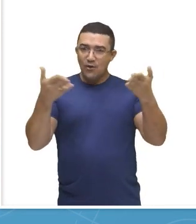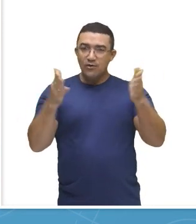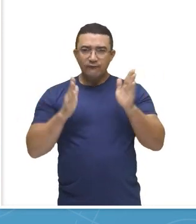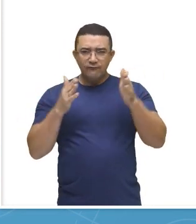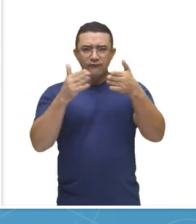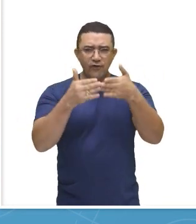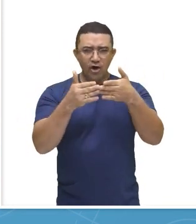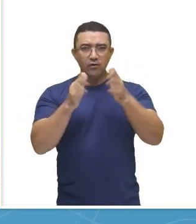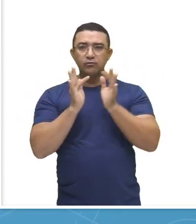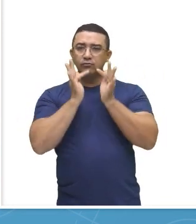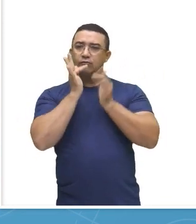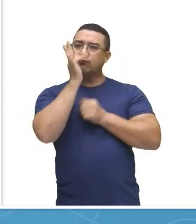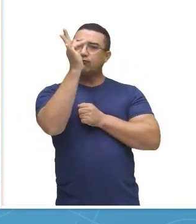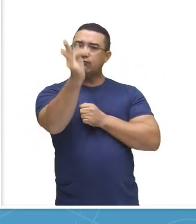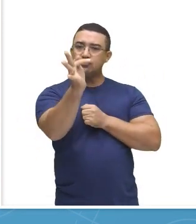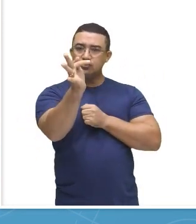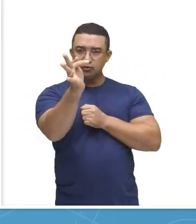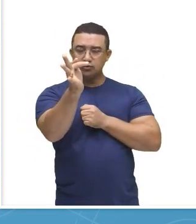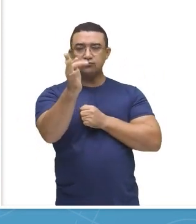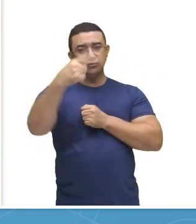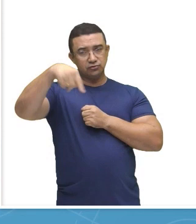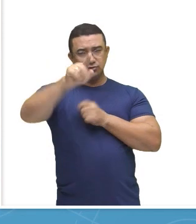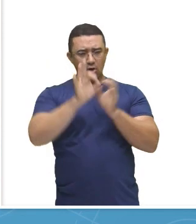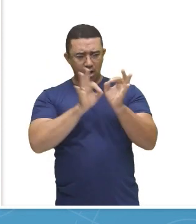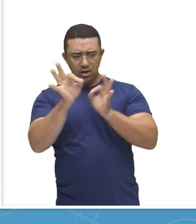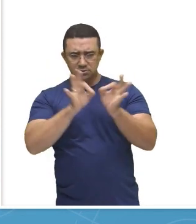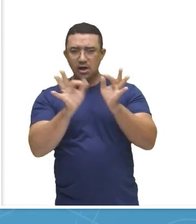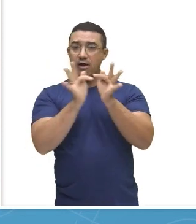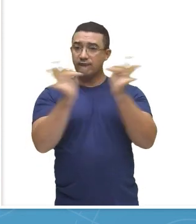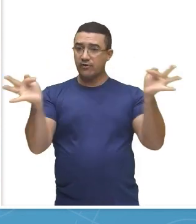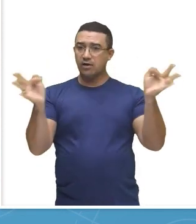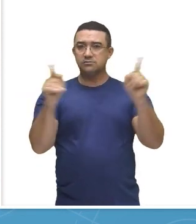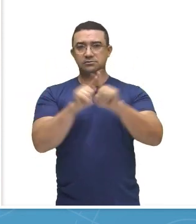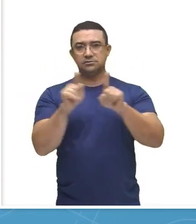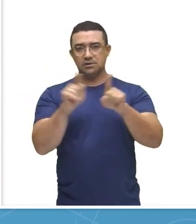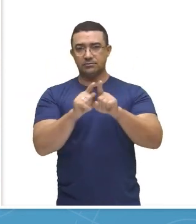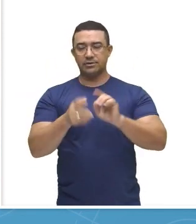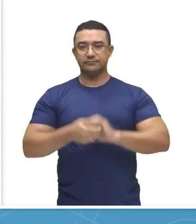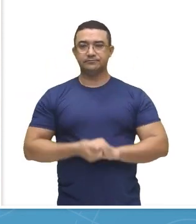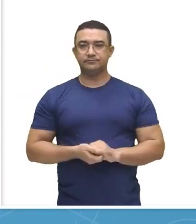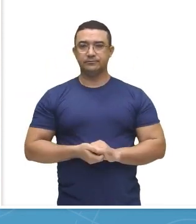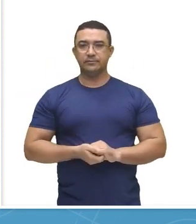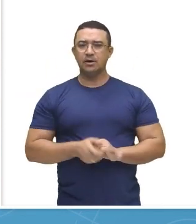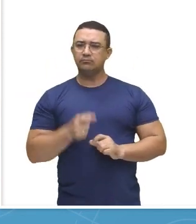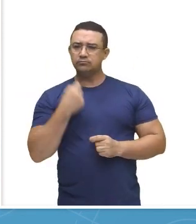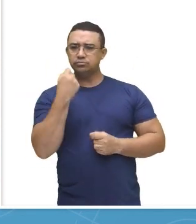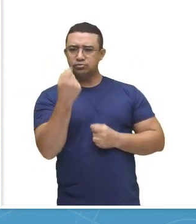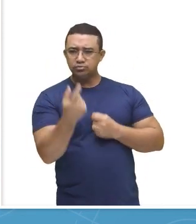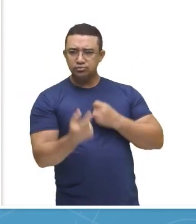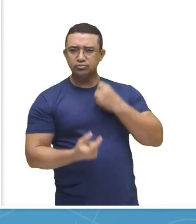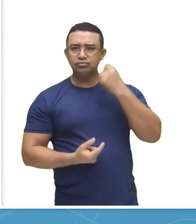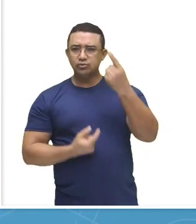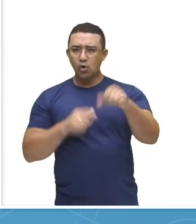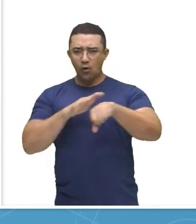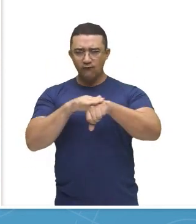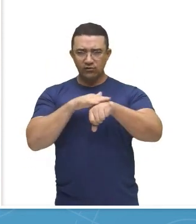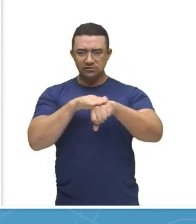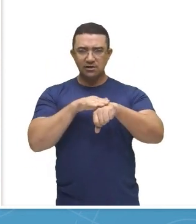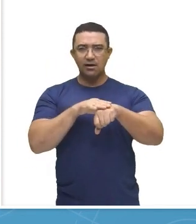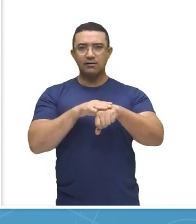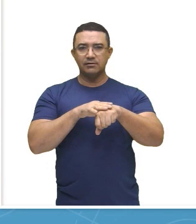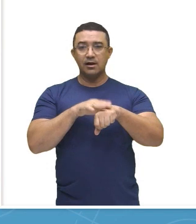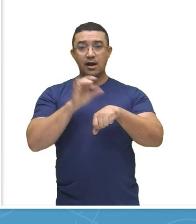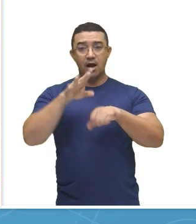vocês possam formar as frases de vocês também. Eu vou comentar pausadamente aqui cada verbo. Let's go!